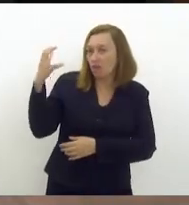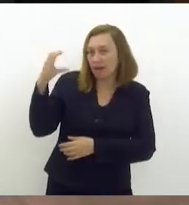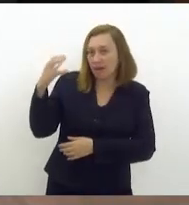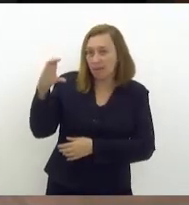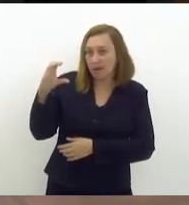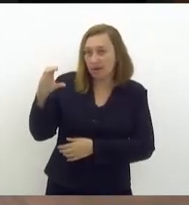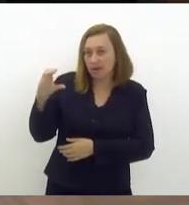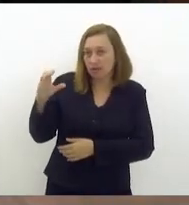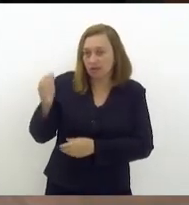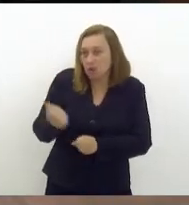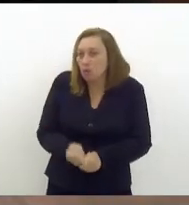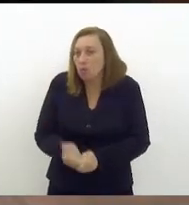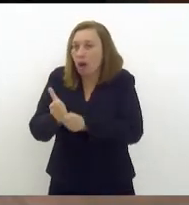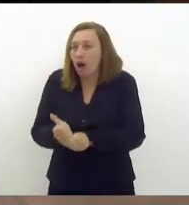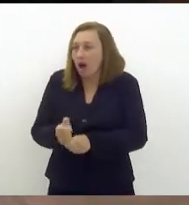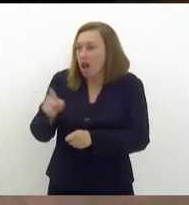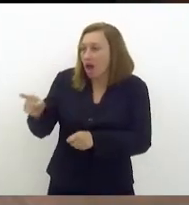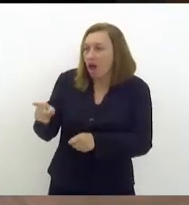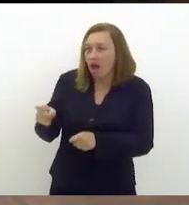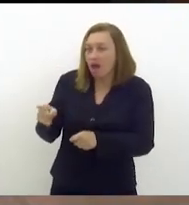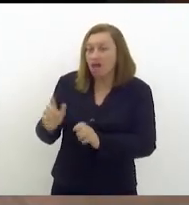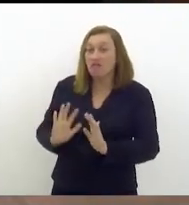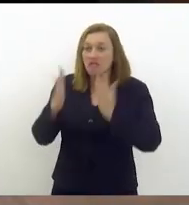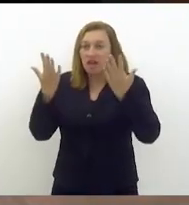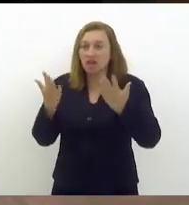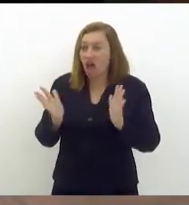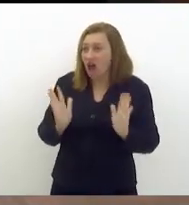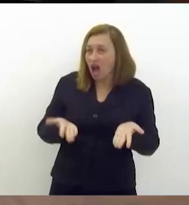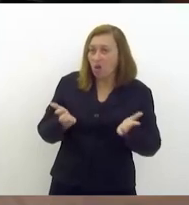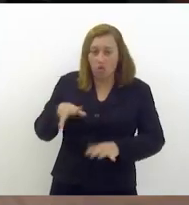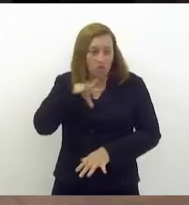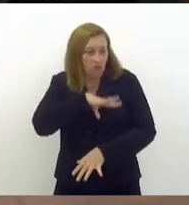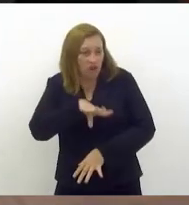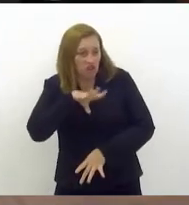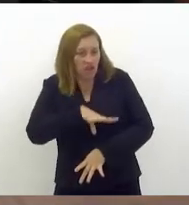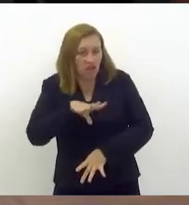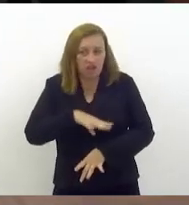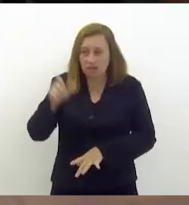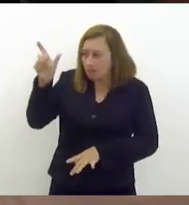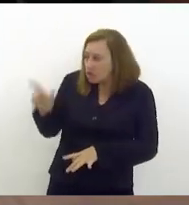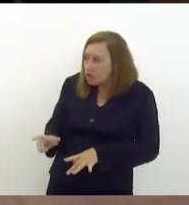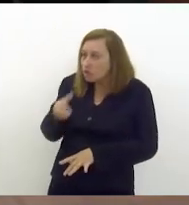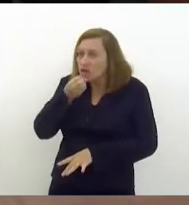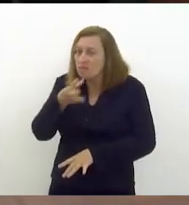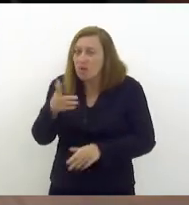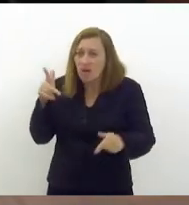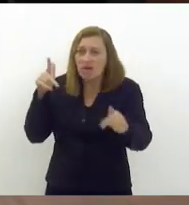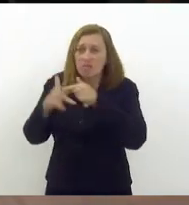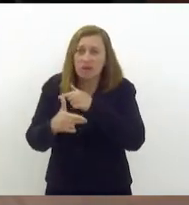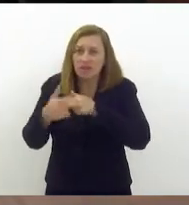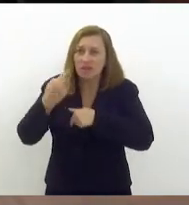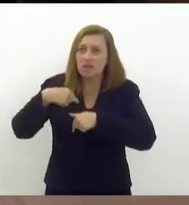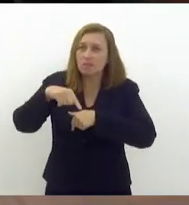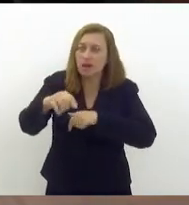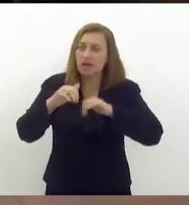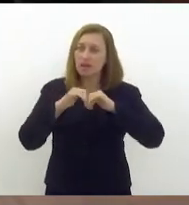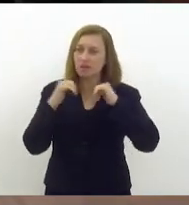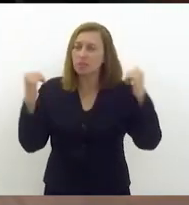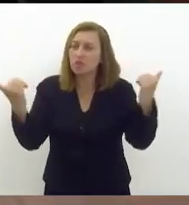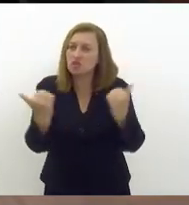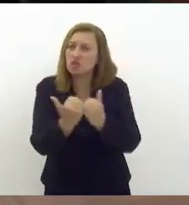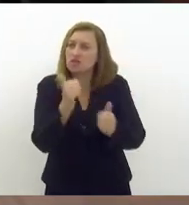cogita tirar o Réveillon de lá aí agora o Vasco caindo o cidadão de bem ele é impedido de ir para o seu próprio estádio